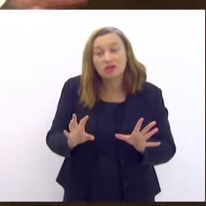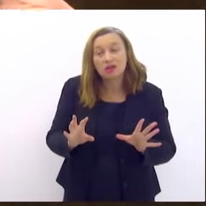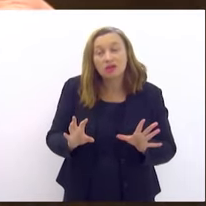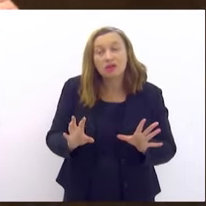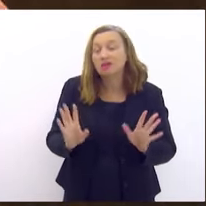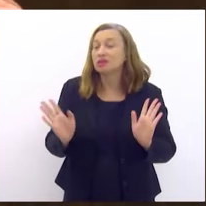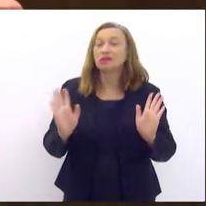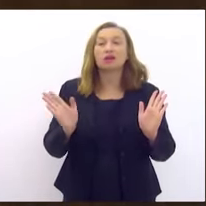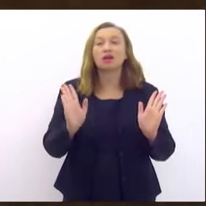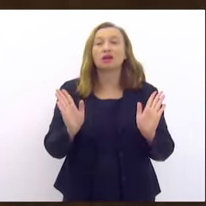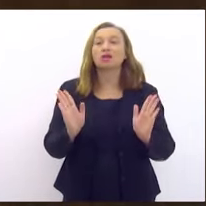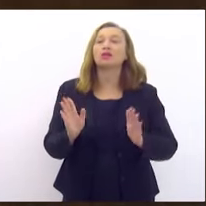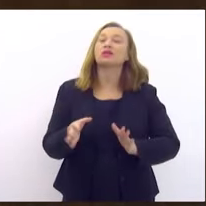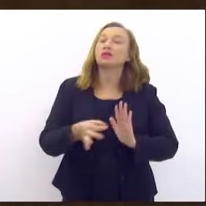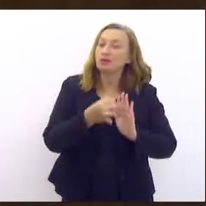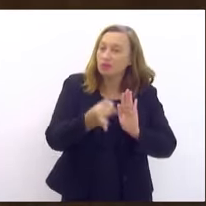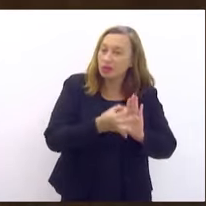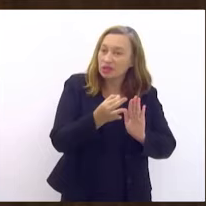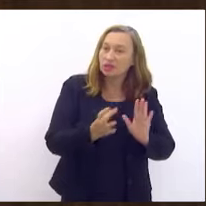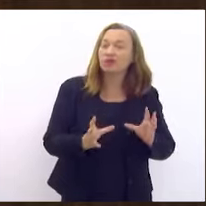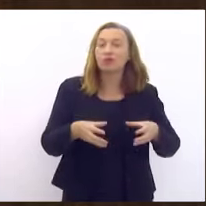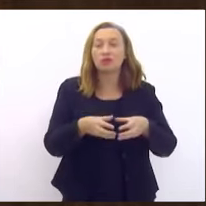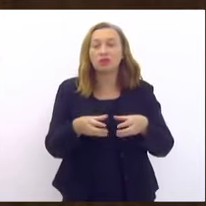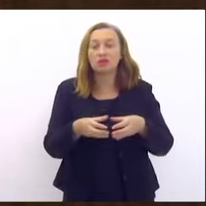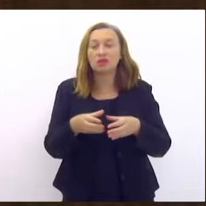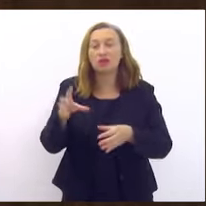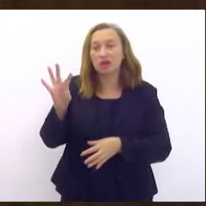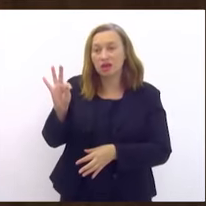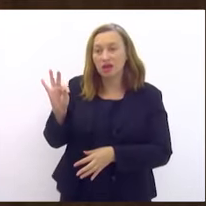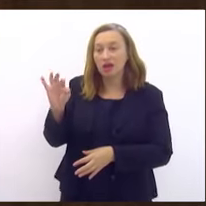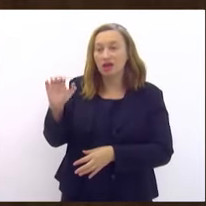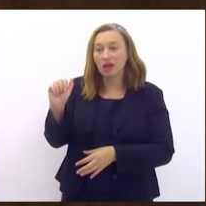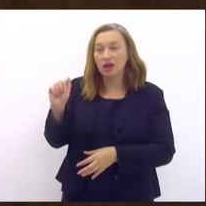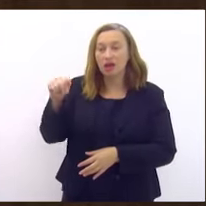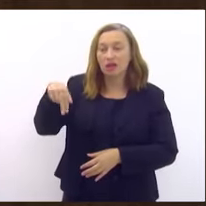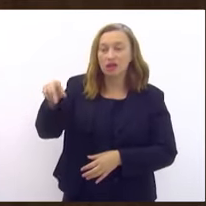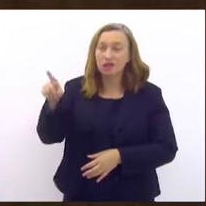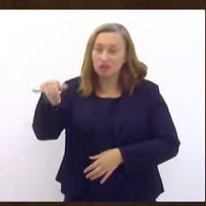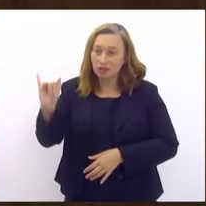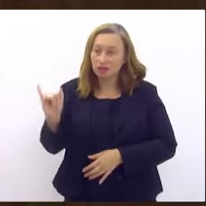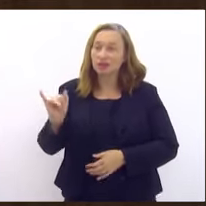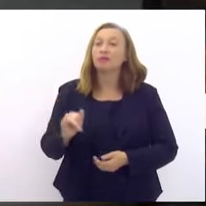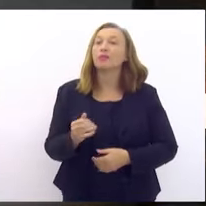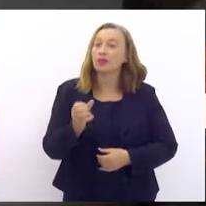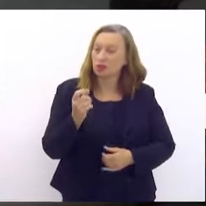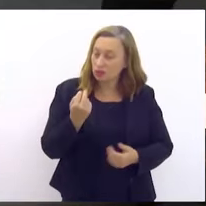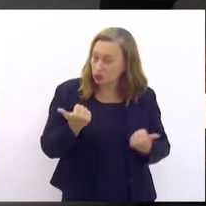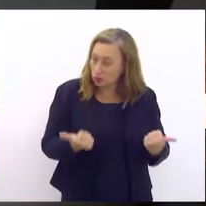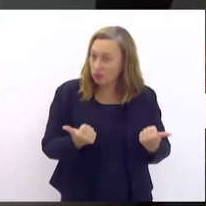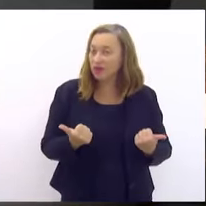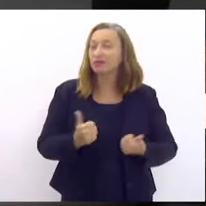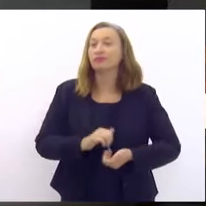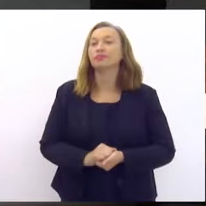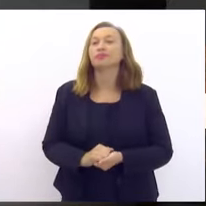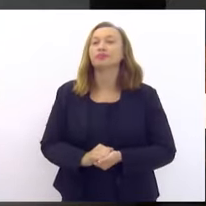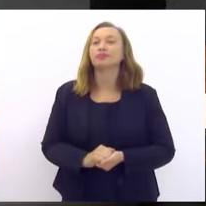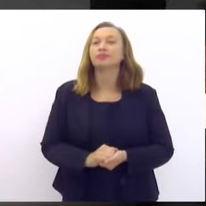lev não parecer das comissões agora cont tante na hora que for declarar voto eu vou aqui fazer uma observação Tudo bem